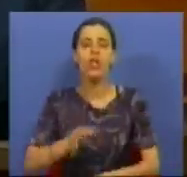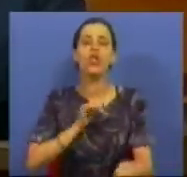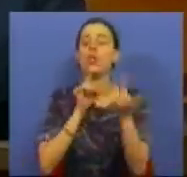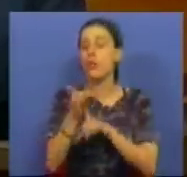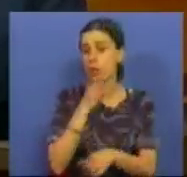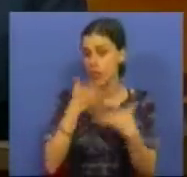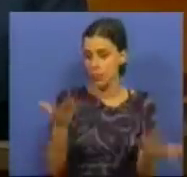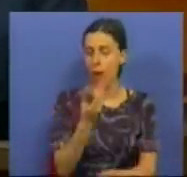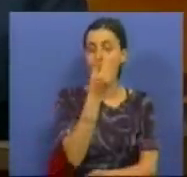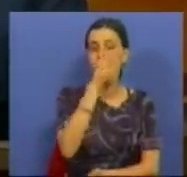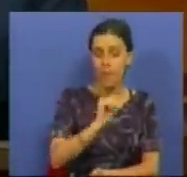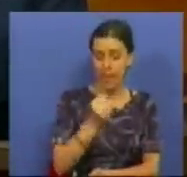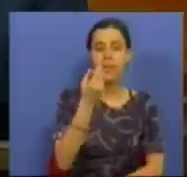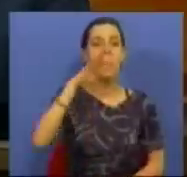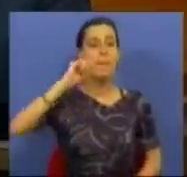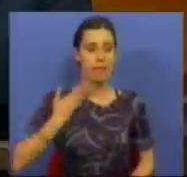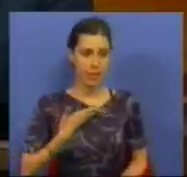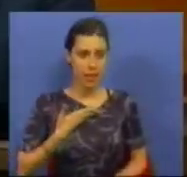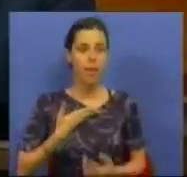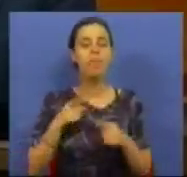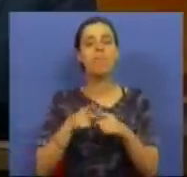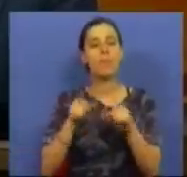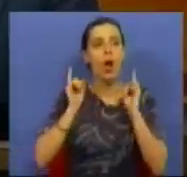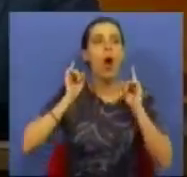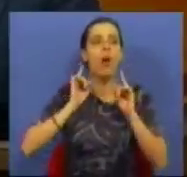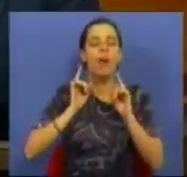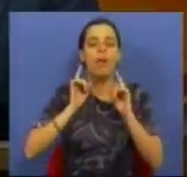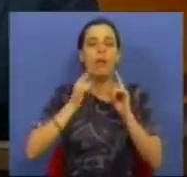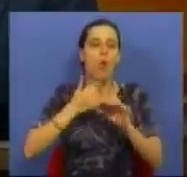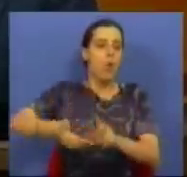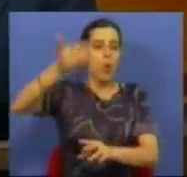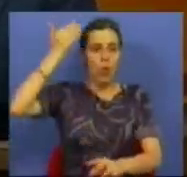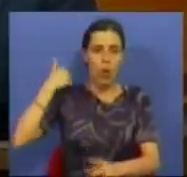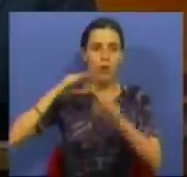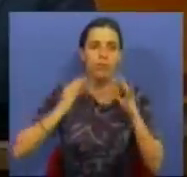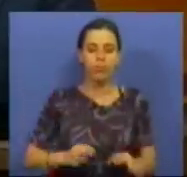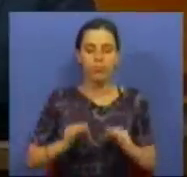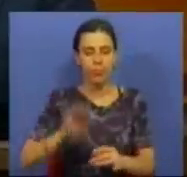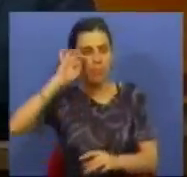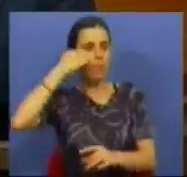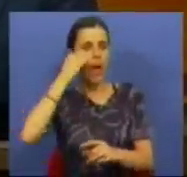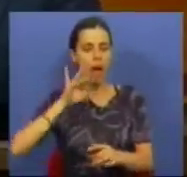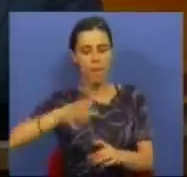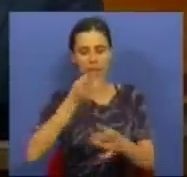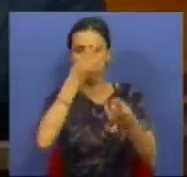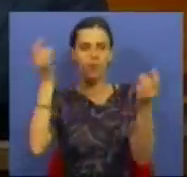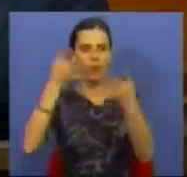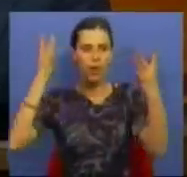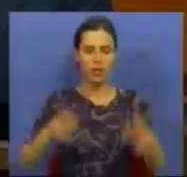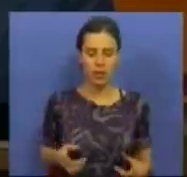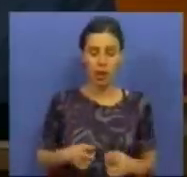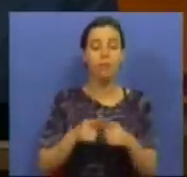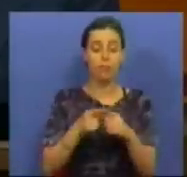e senhores deputados do PS e do PSD, são aquelas que há muitos anos condenam o país à fragilidade que